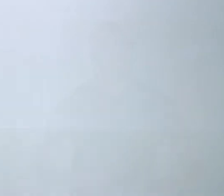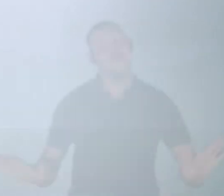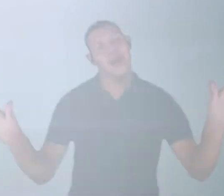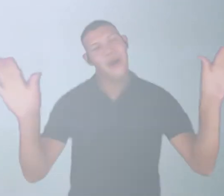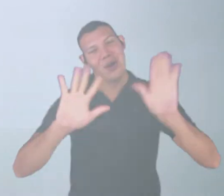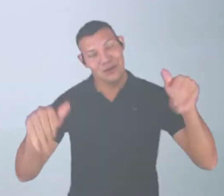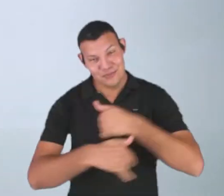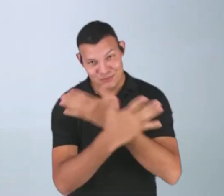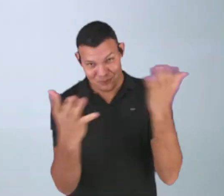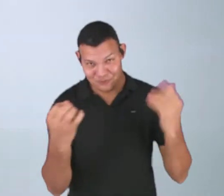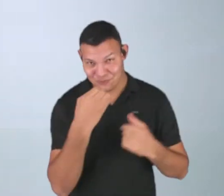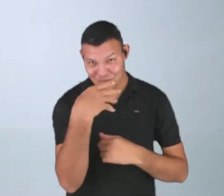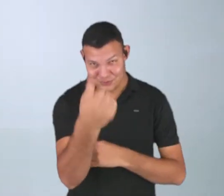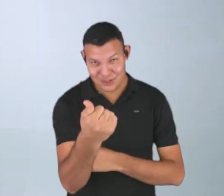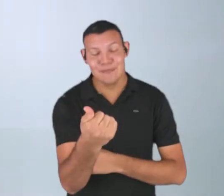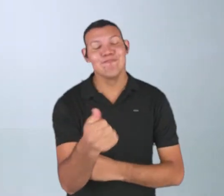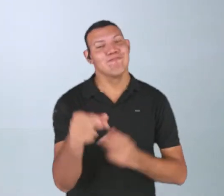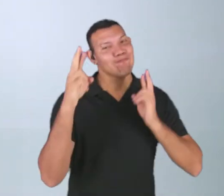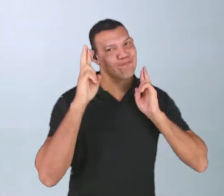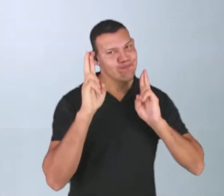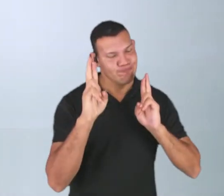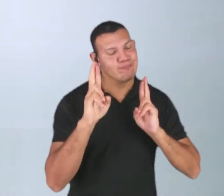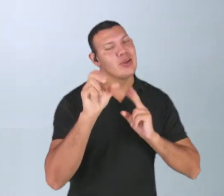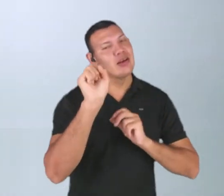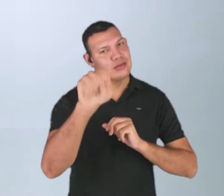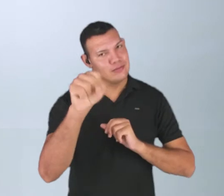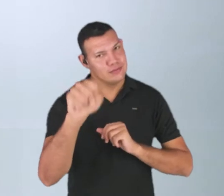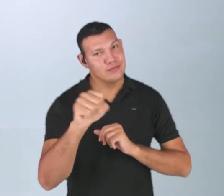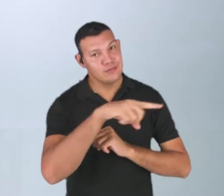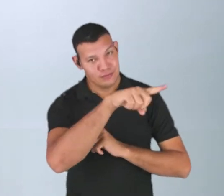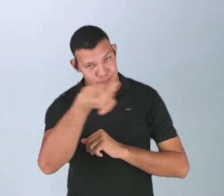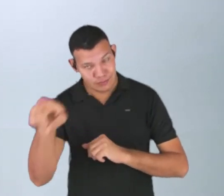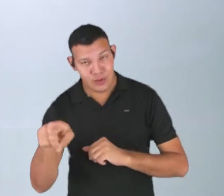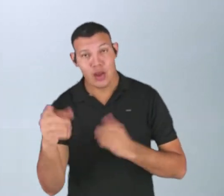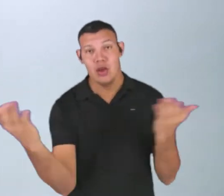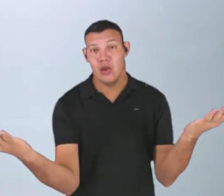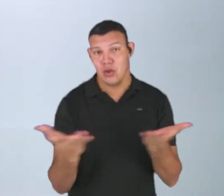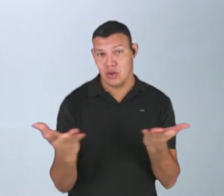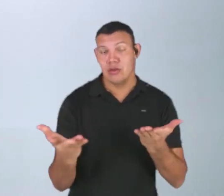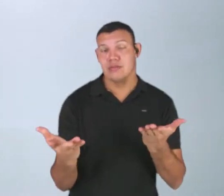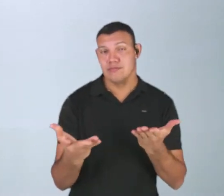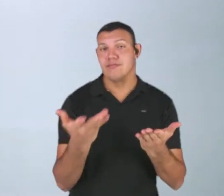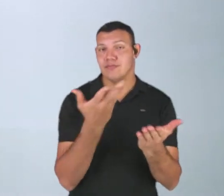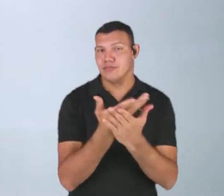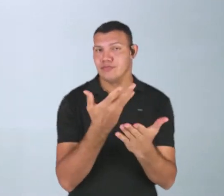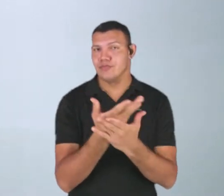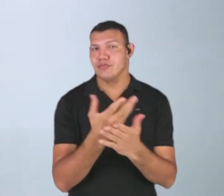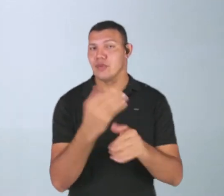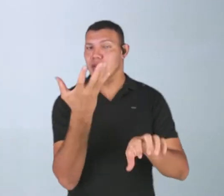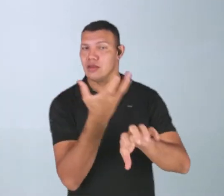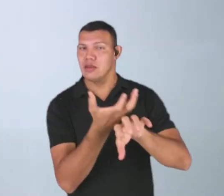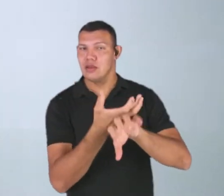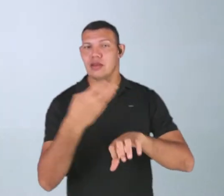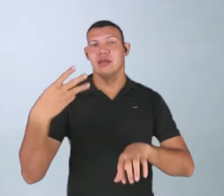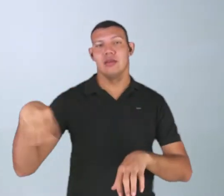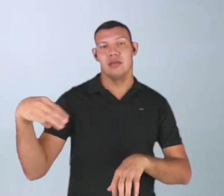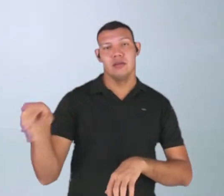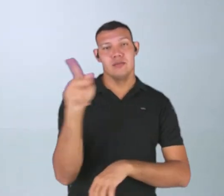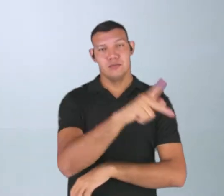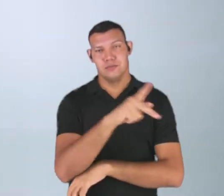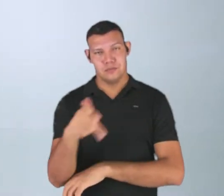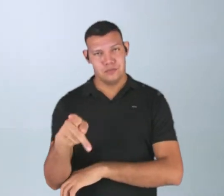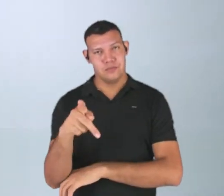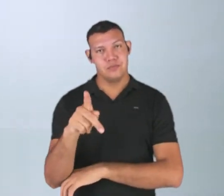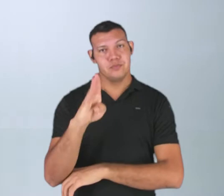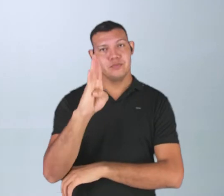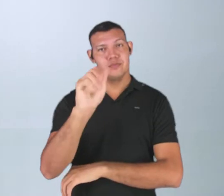Olá pessoal tudo bem Eu espero que esteja tudo bem com vocês hoje nós vamos a mais uma aula de matemática meu nome